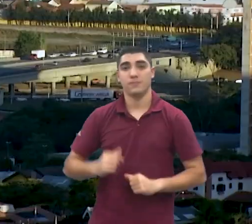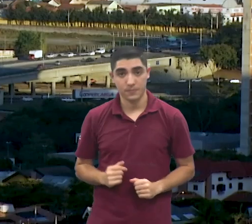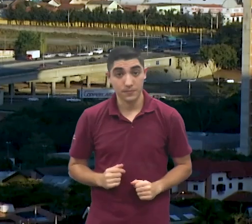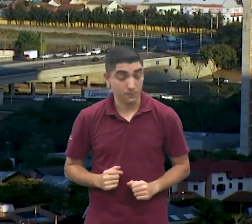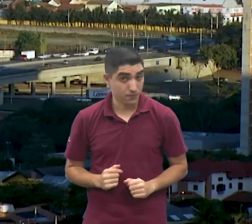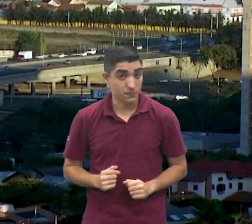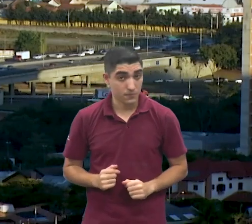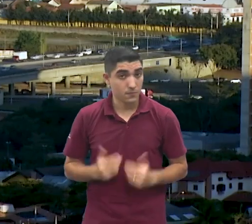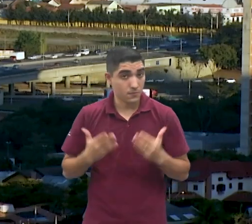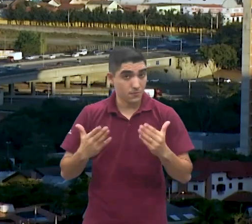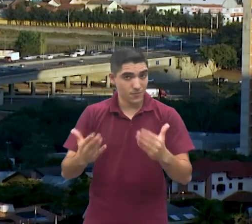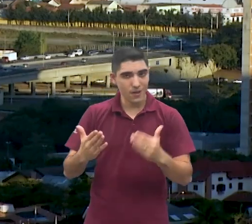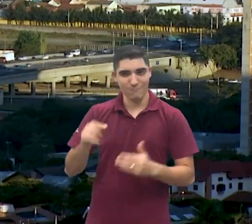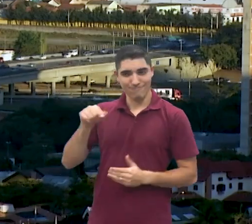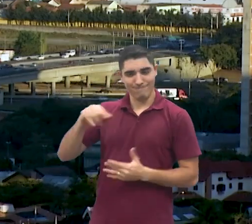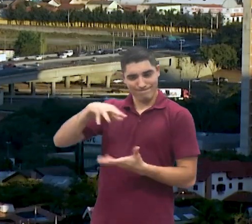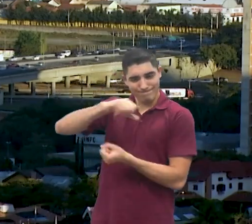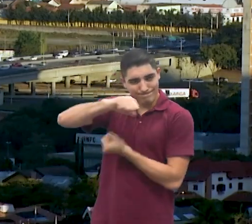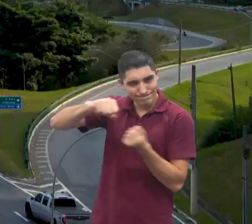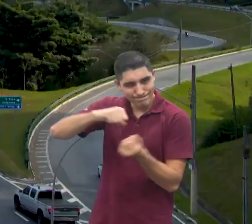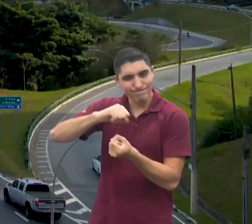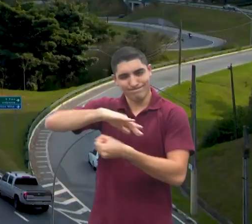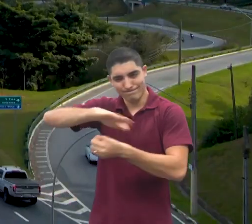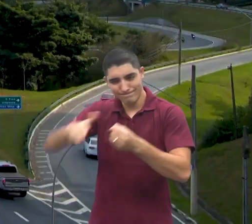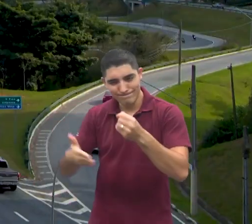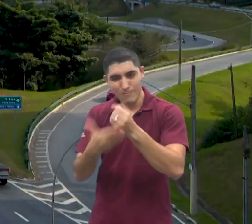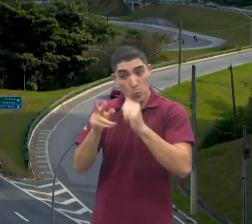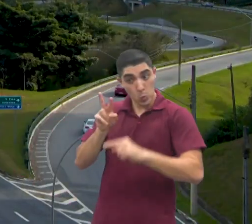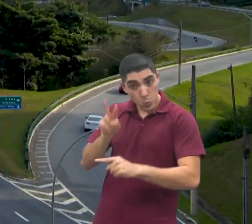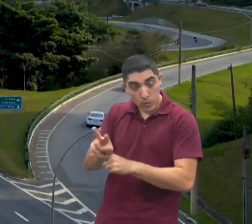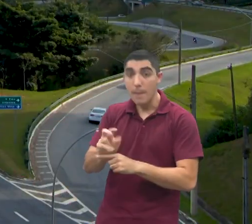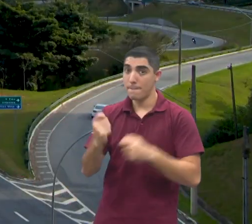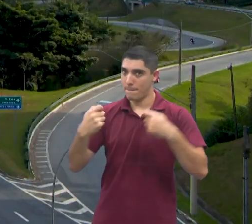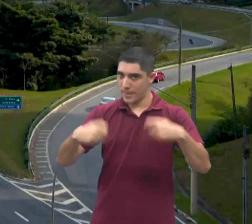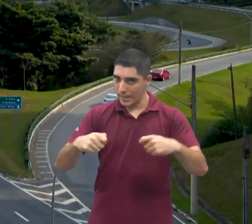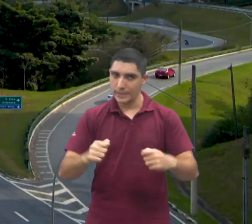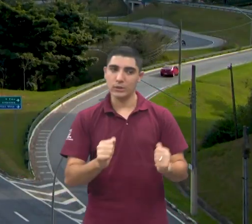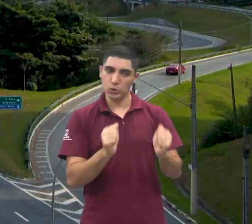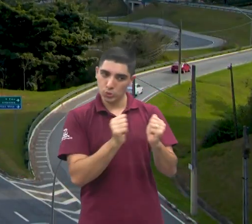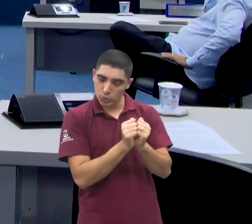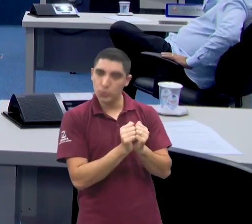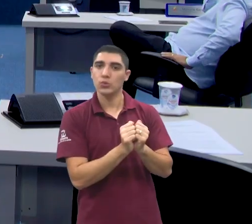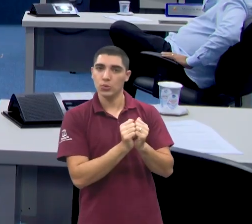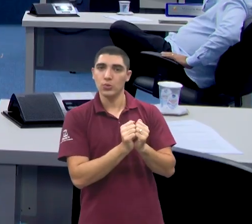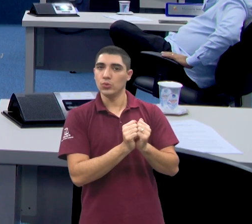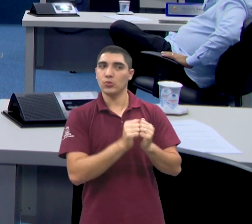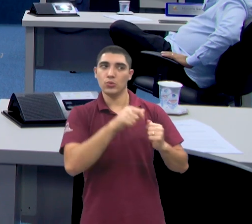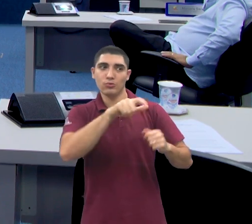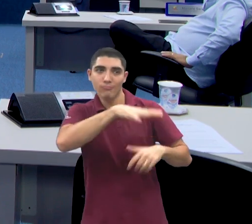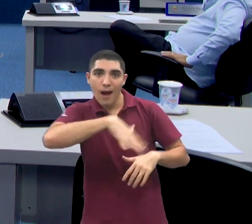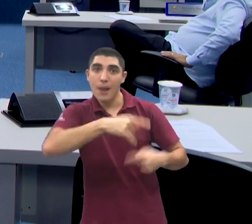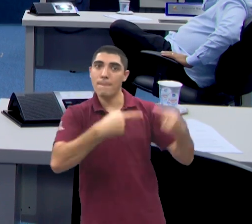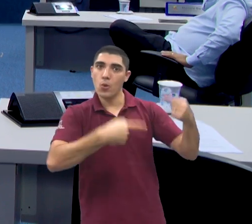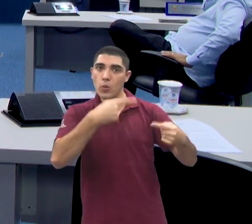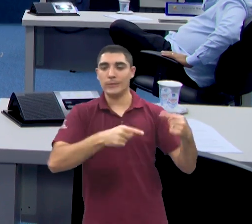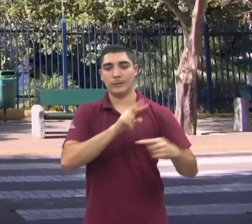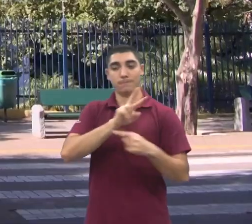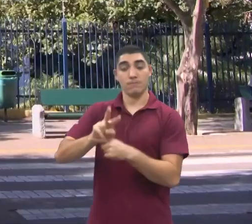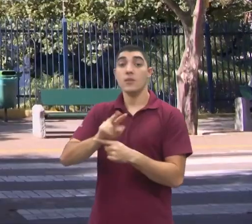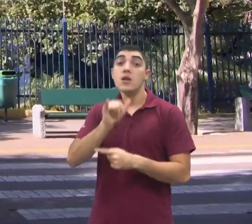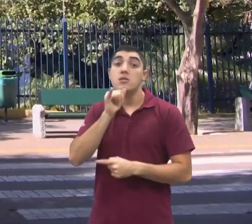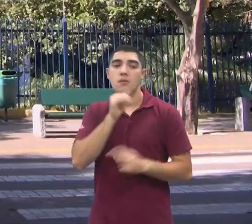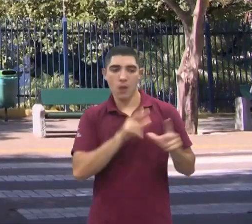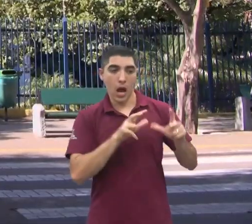setores. E o compromisso com a sustentabilidade também passa por decisões políticas. Na Câmara, os parlamentares